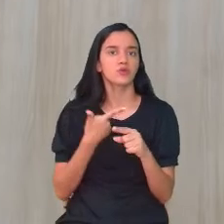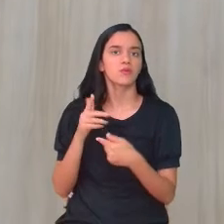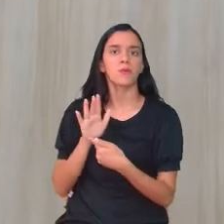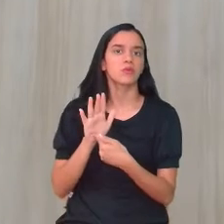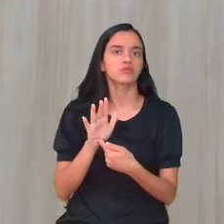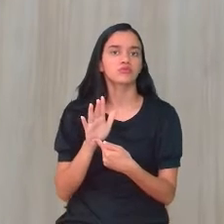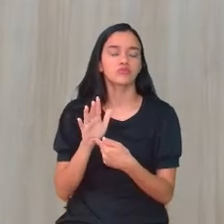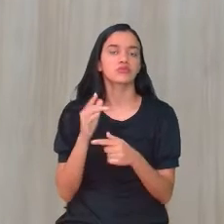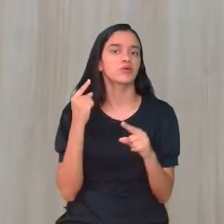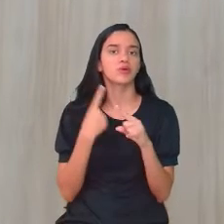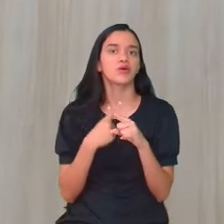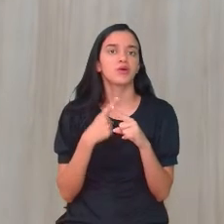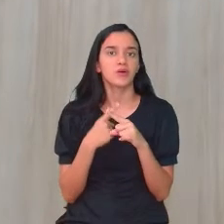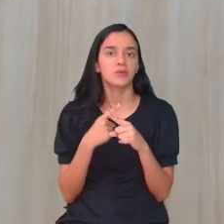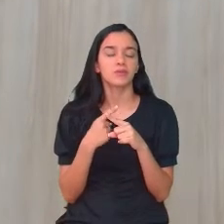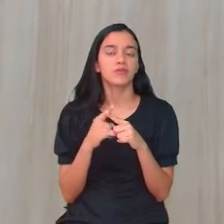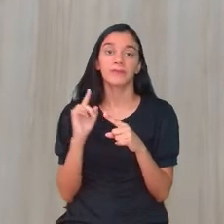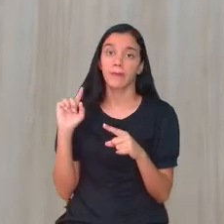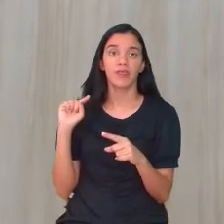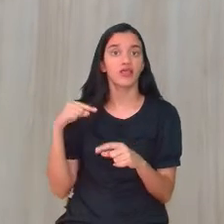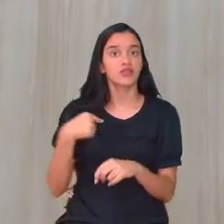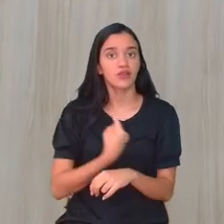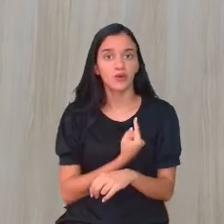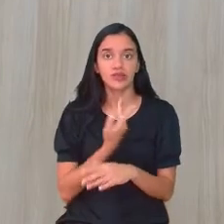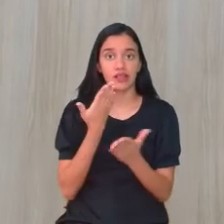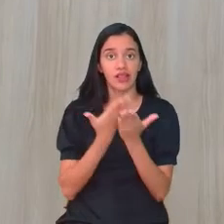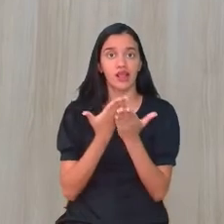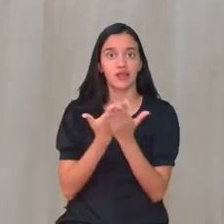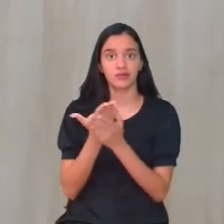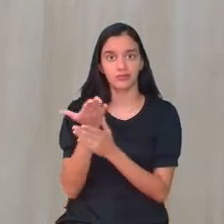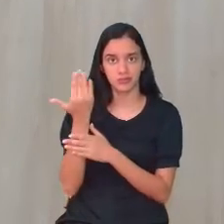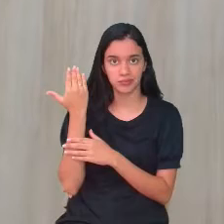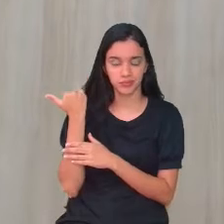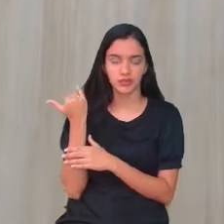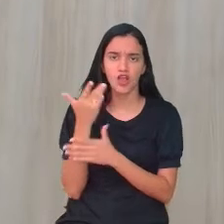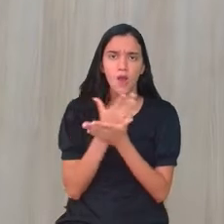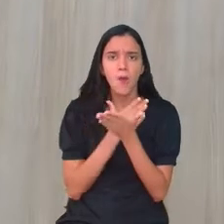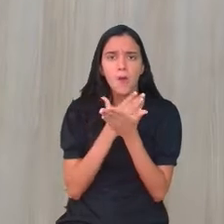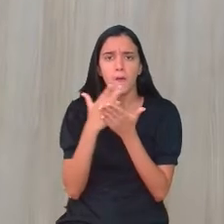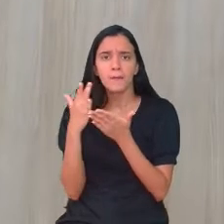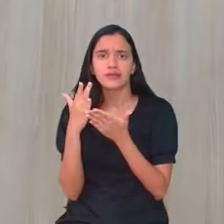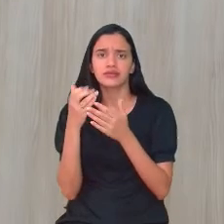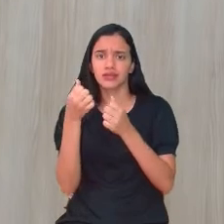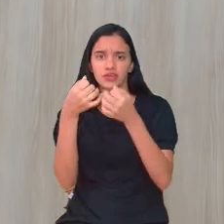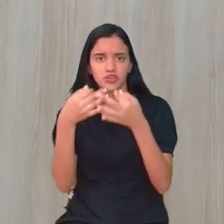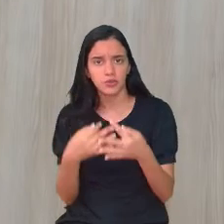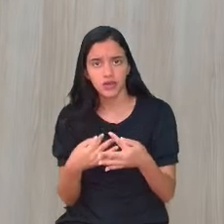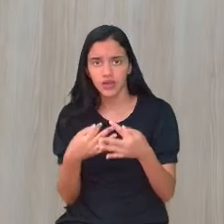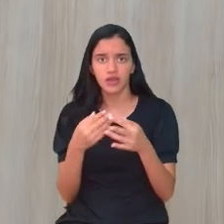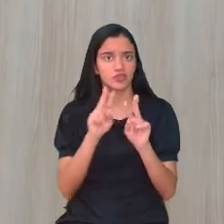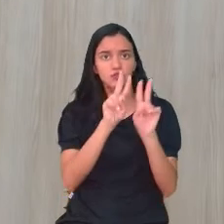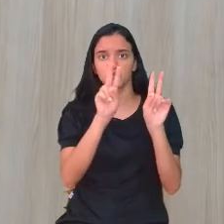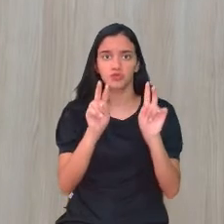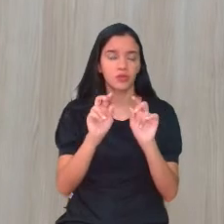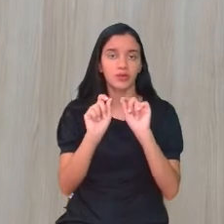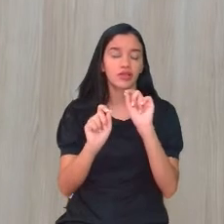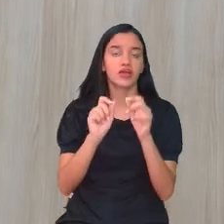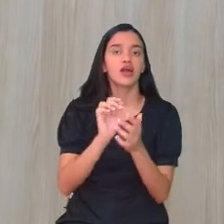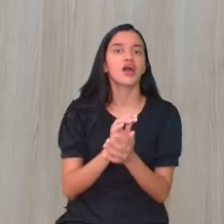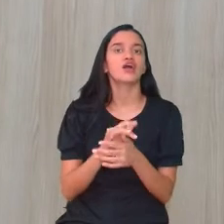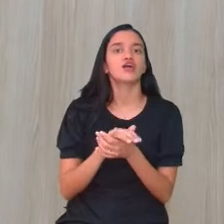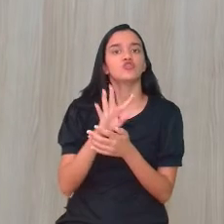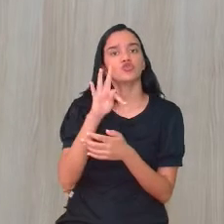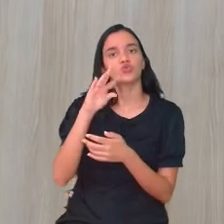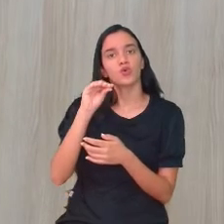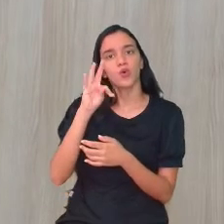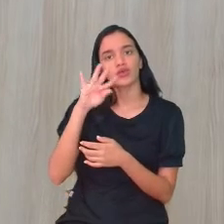isso? Porque como nós, na aula passada, né, começamos a falar sobre os regimes totalitários,